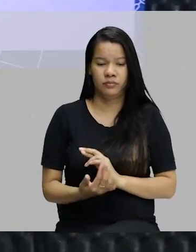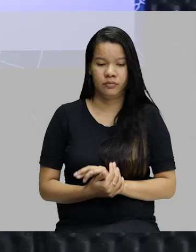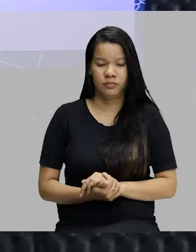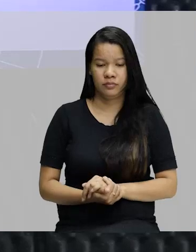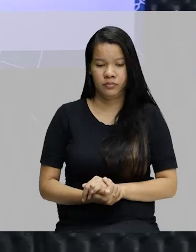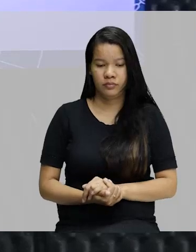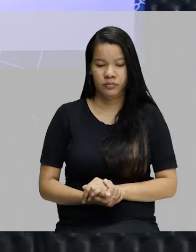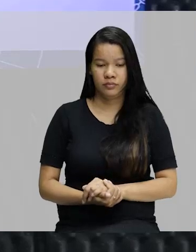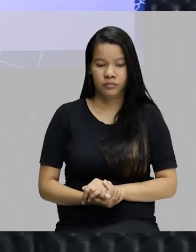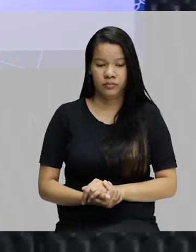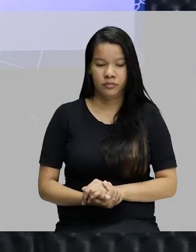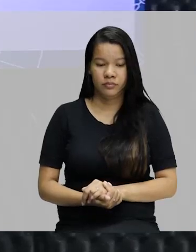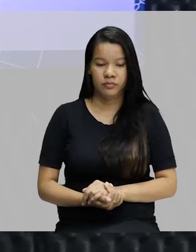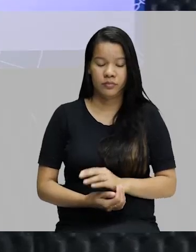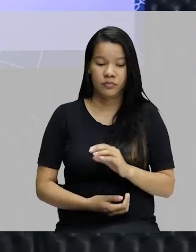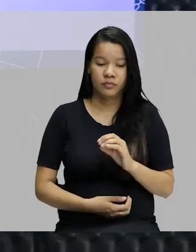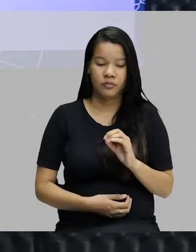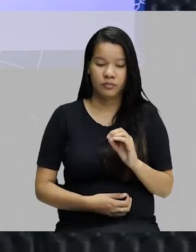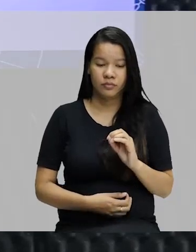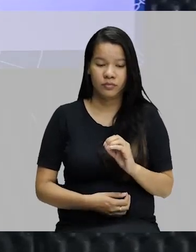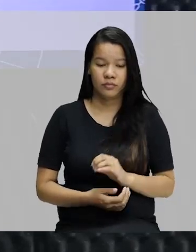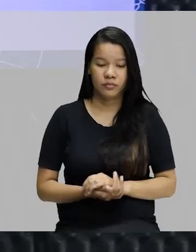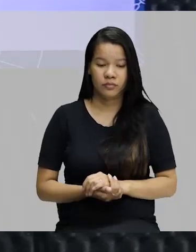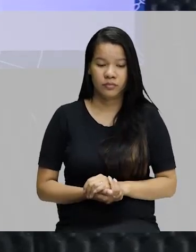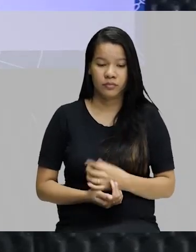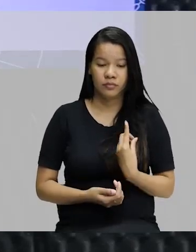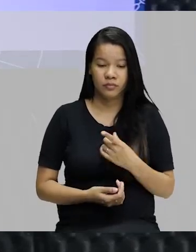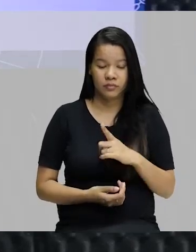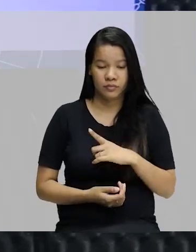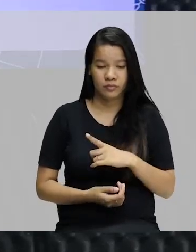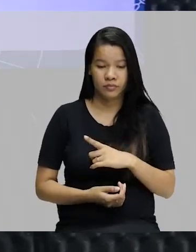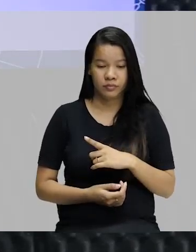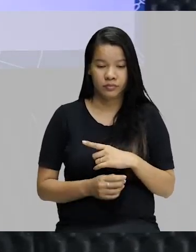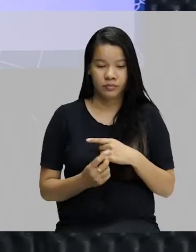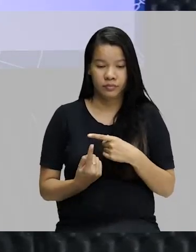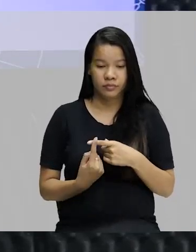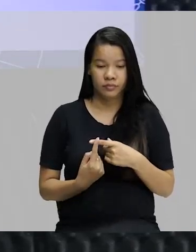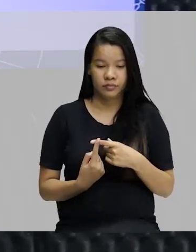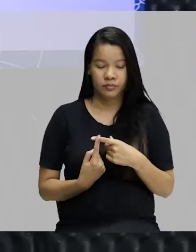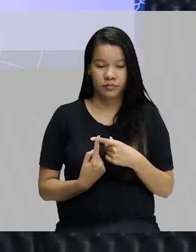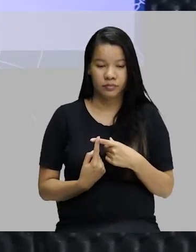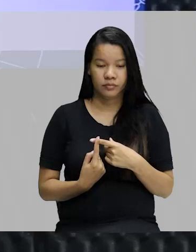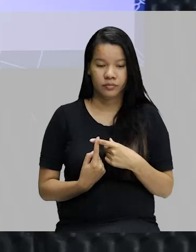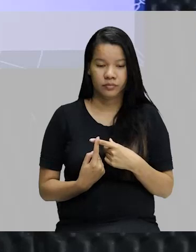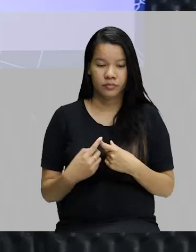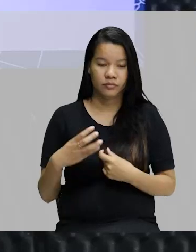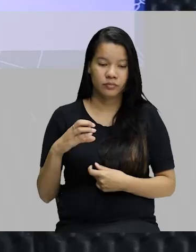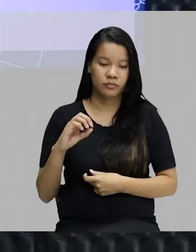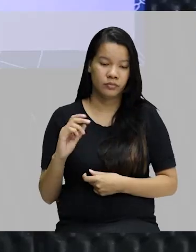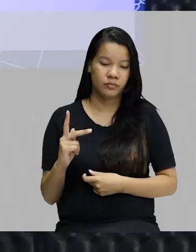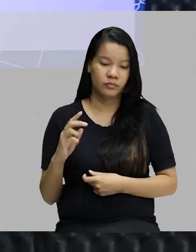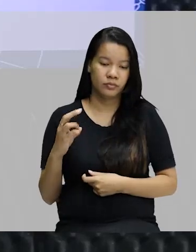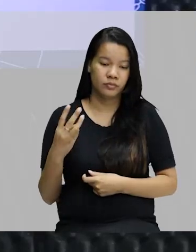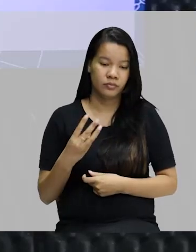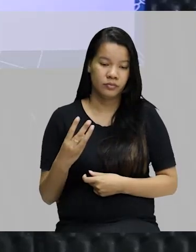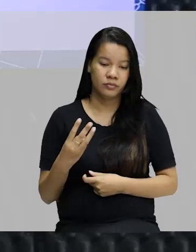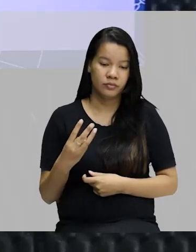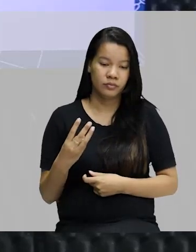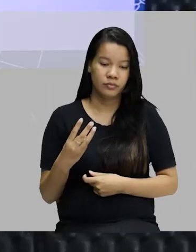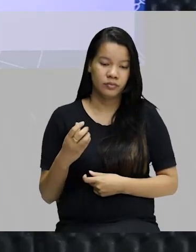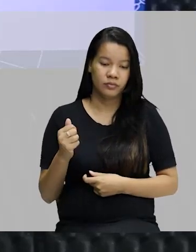de metil magnésio. Então, nós vamos ter a adição do grupo CH3